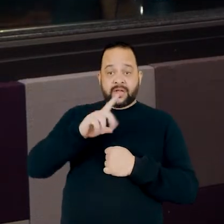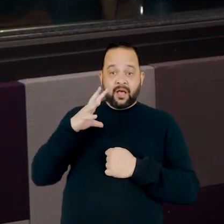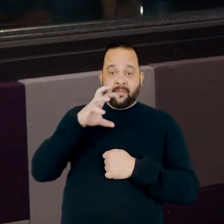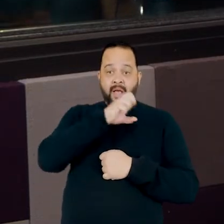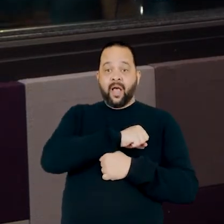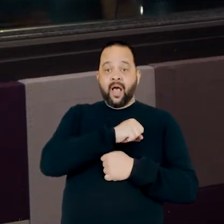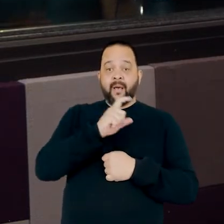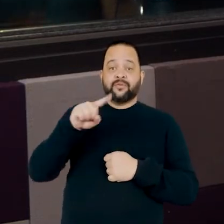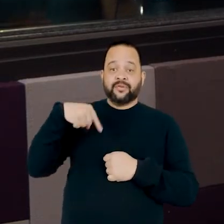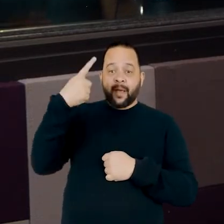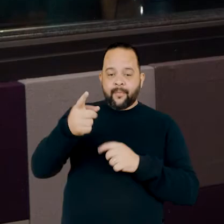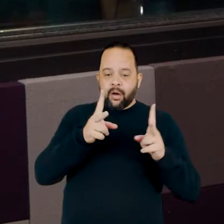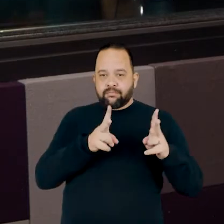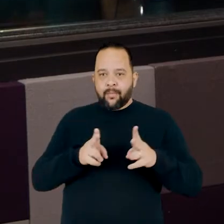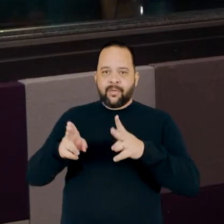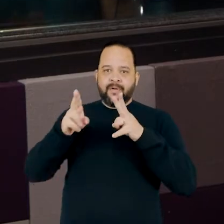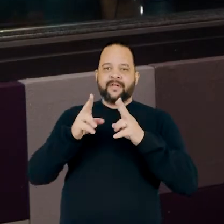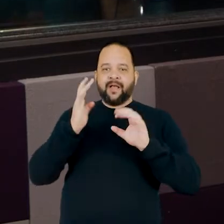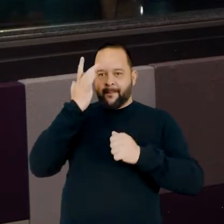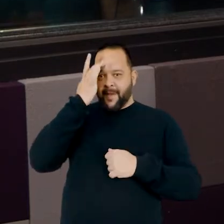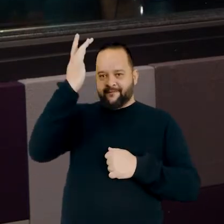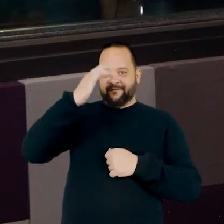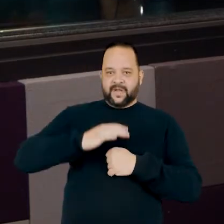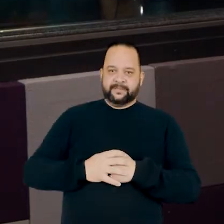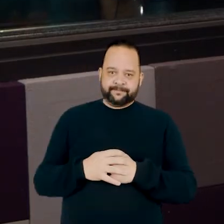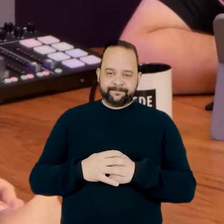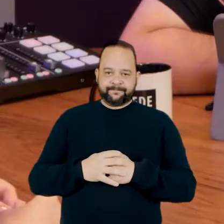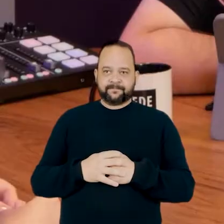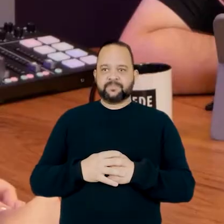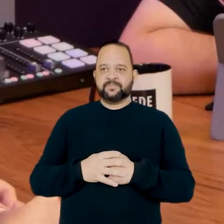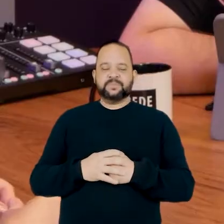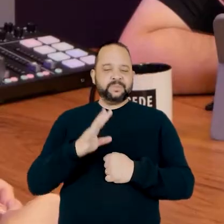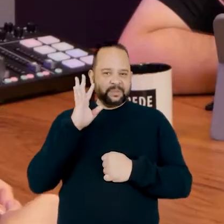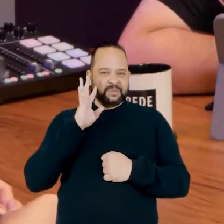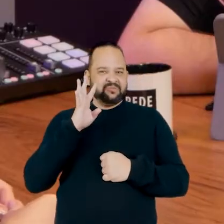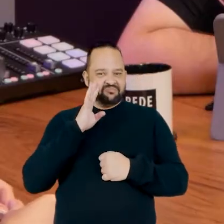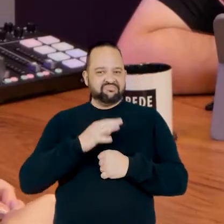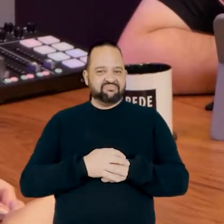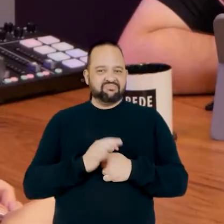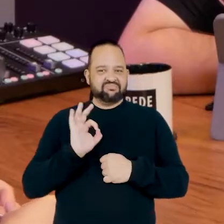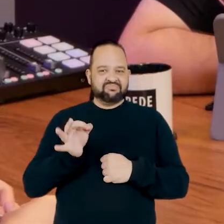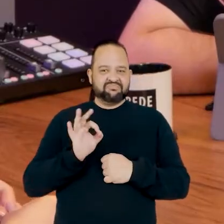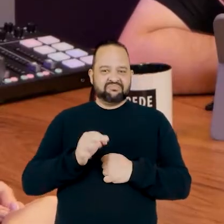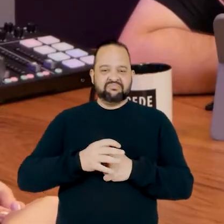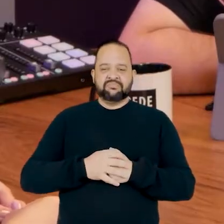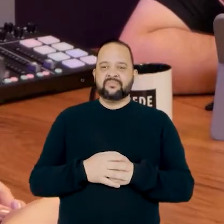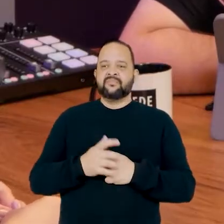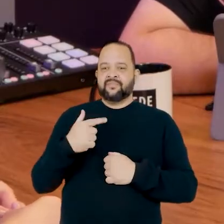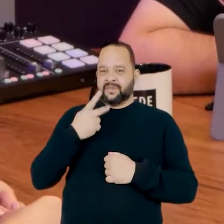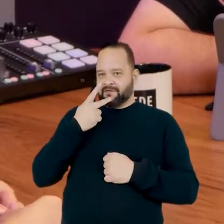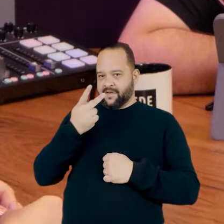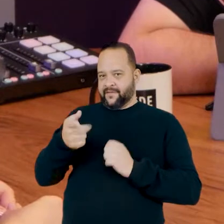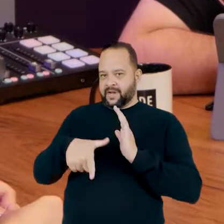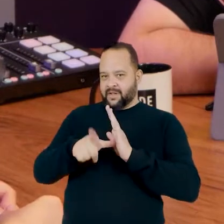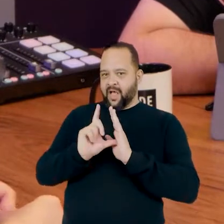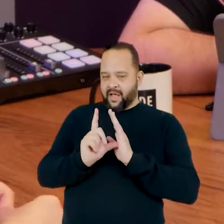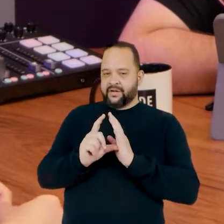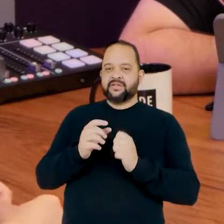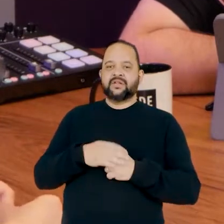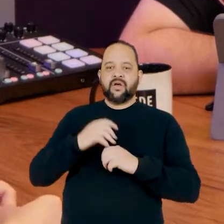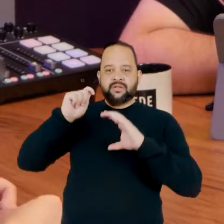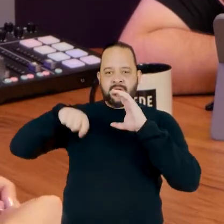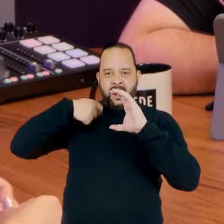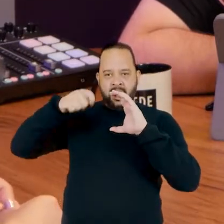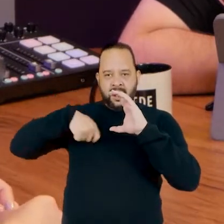tempo ali no pós, né? Na edição. É, muito legal isso. Eu tava até comentando, né? Antes aqui da nossa